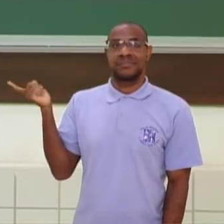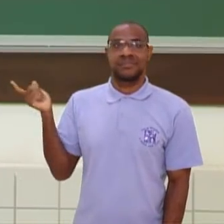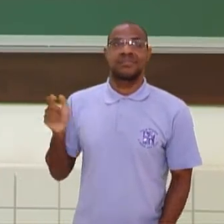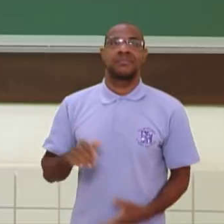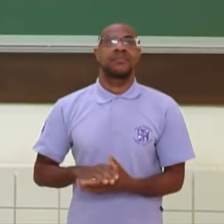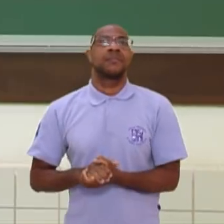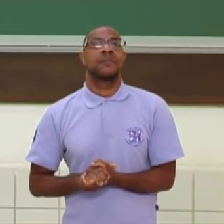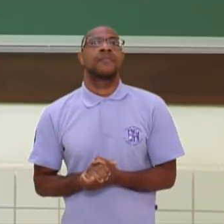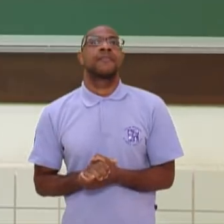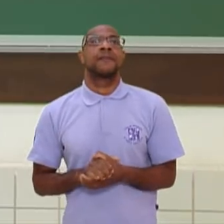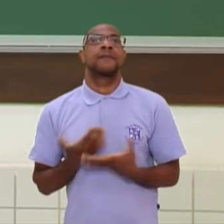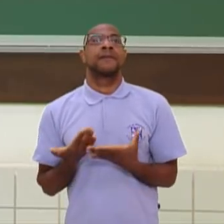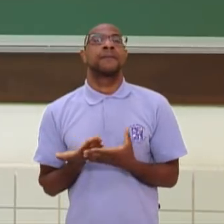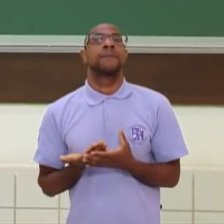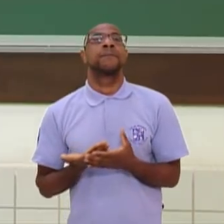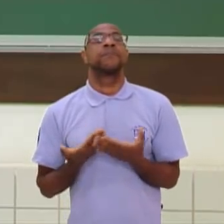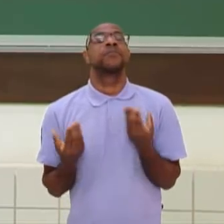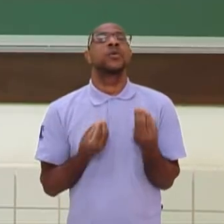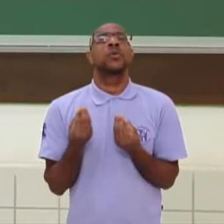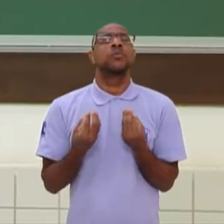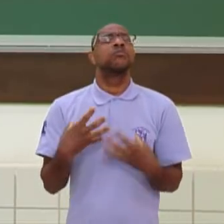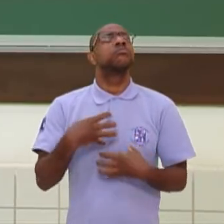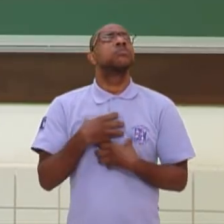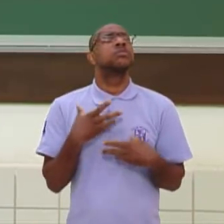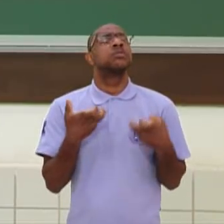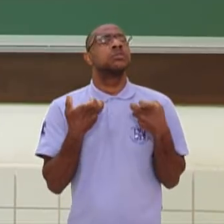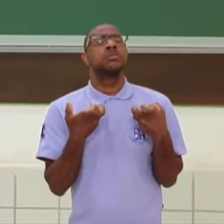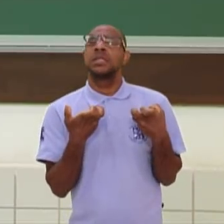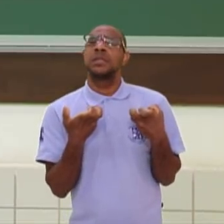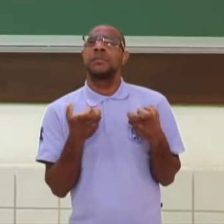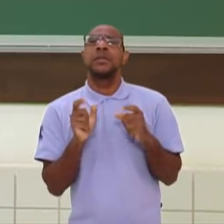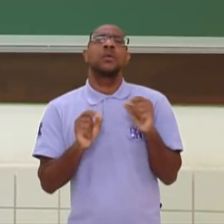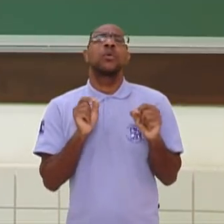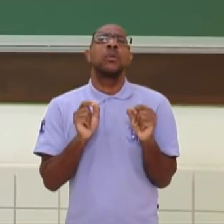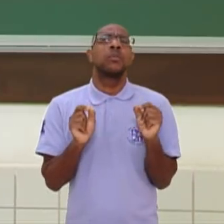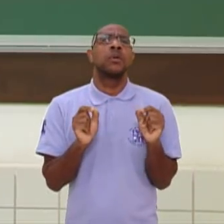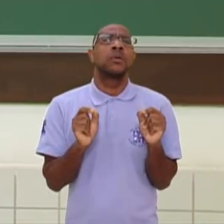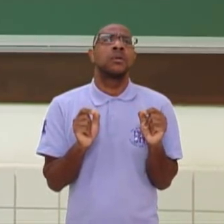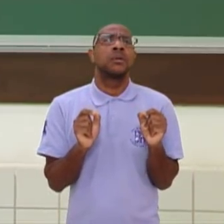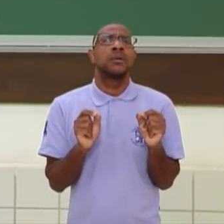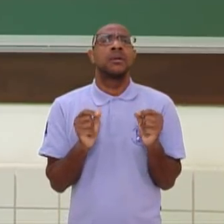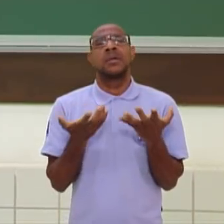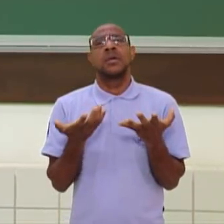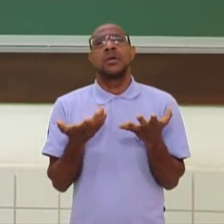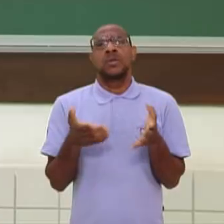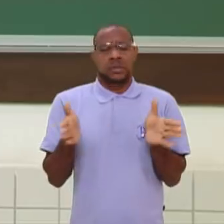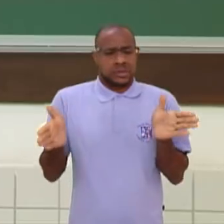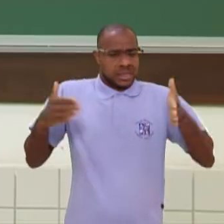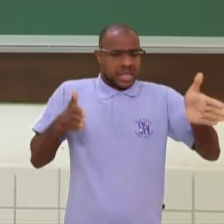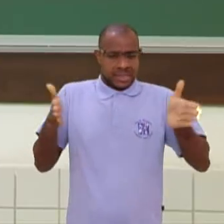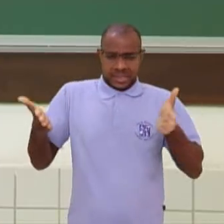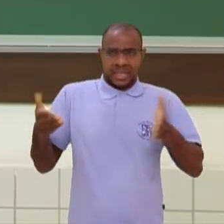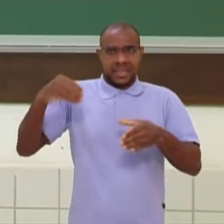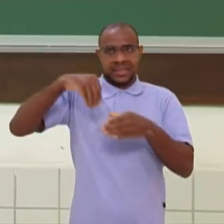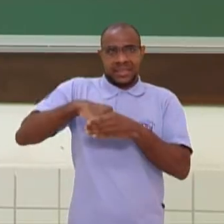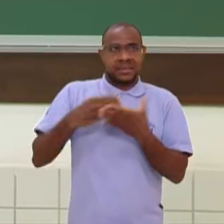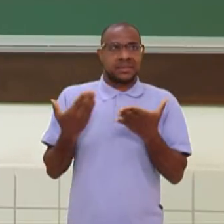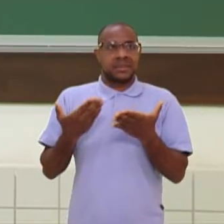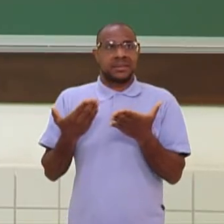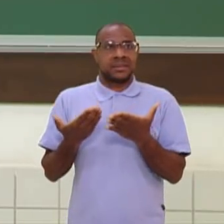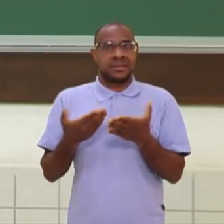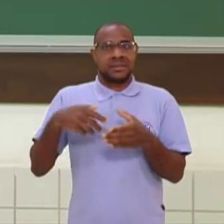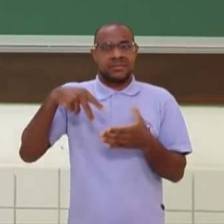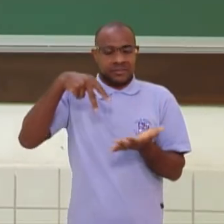terceiro eixo, que seria o eixo Z. Mas como que a gente consegue ver isso? Pega a quina de um móvel ou na sala que você tiver, verifica bem no